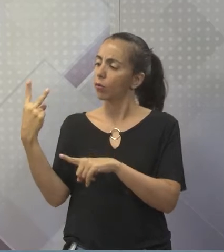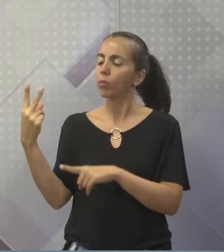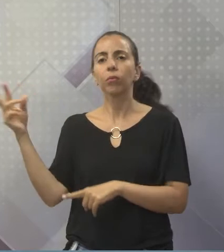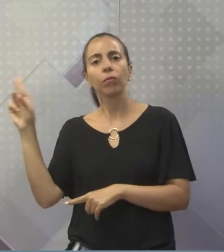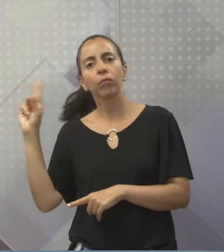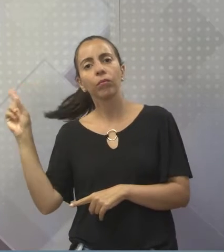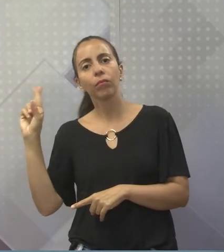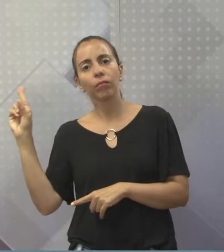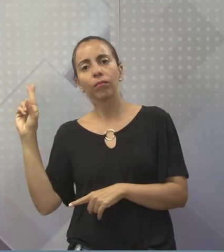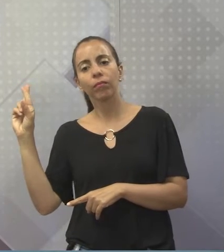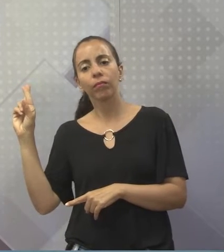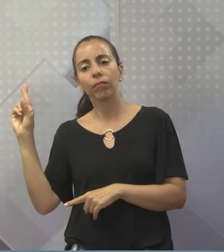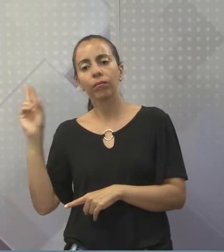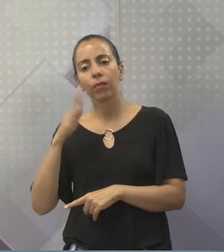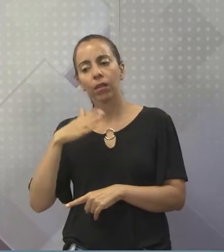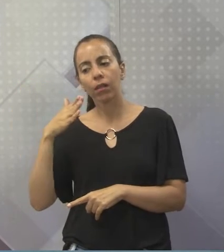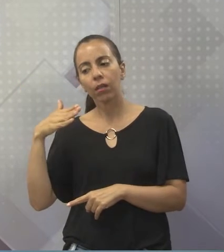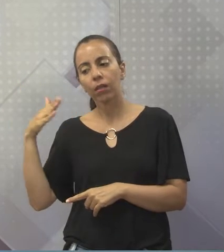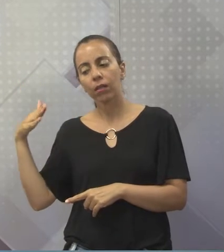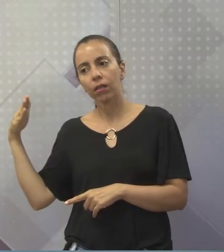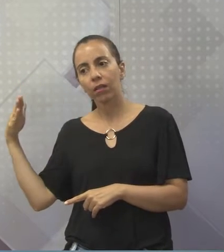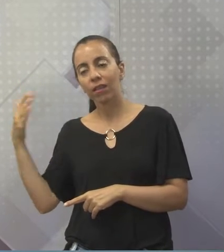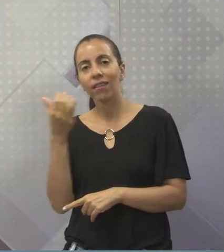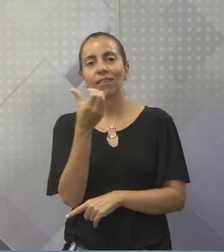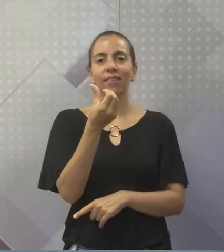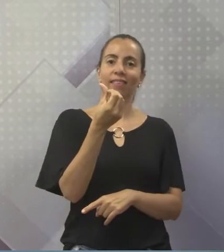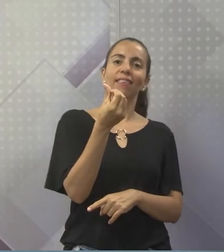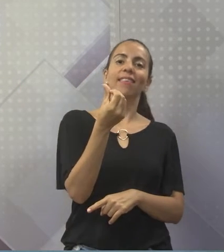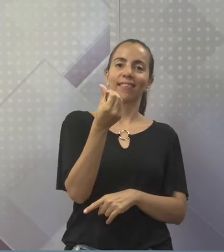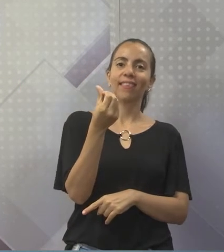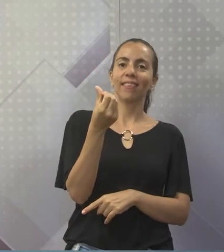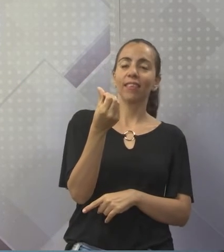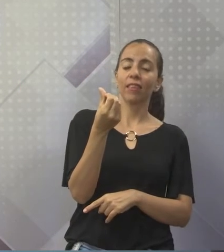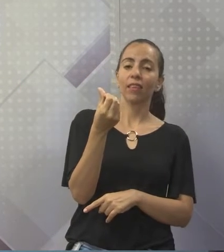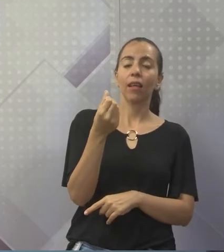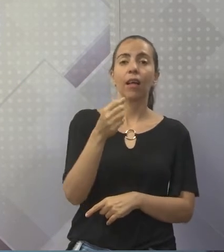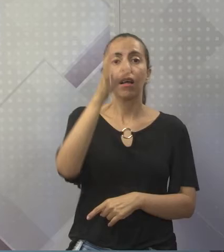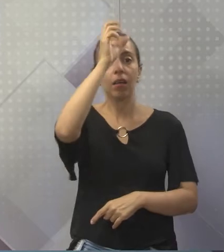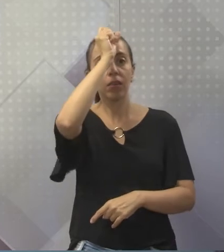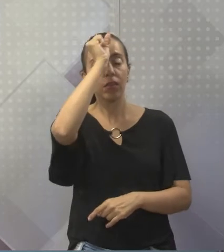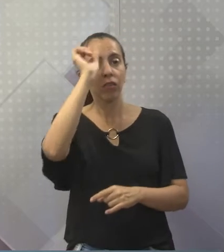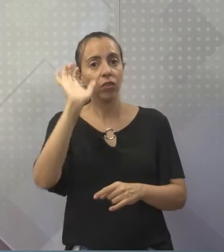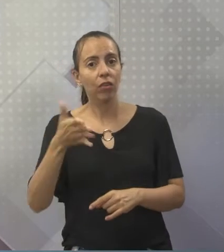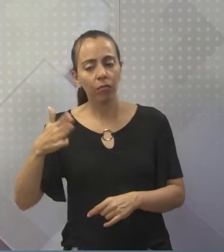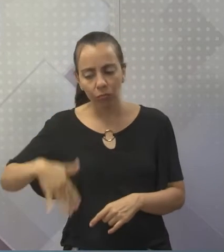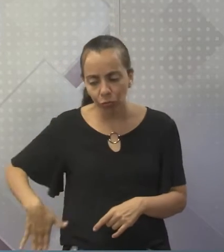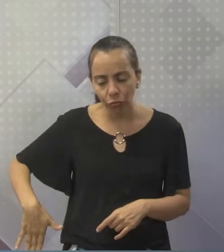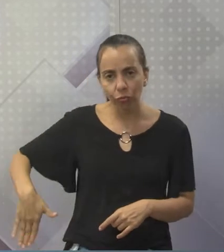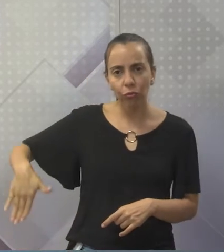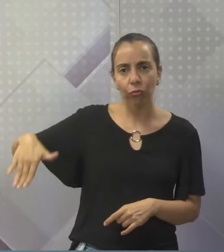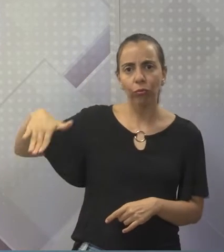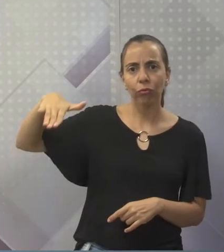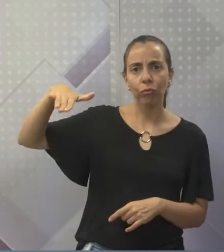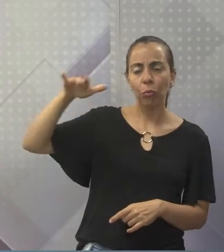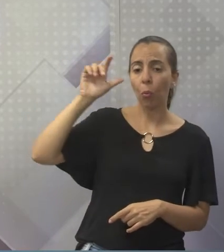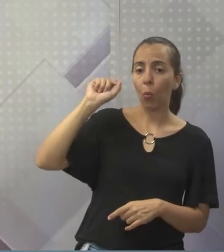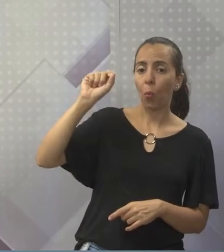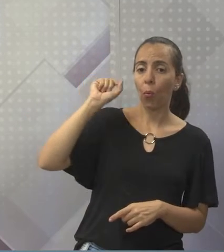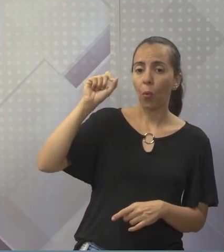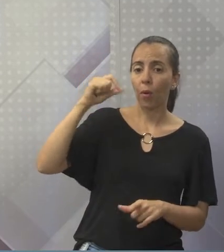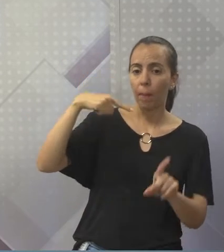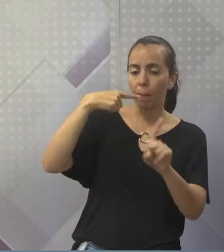do outro, a gente teria 6. Mas a gente já aprendeu desde pequenininho que essa